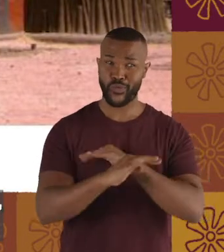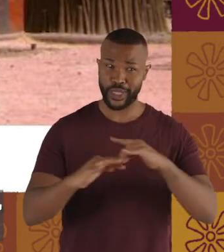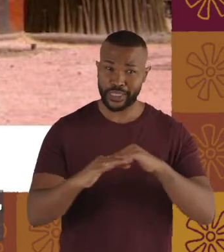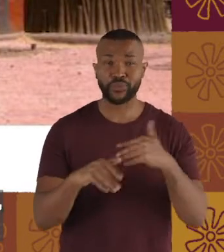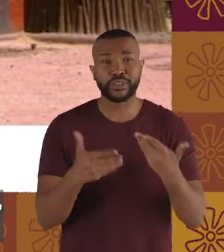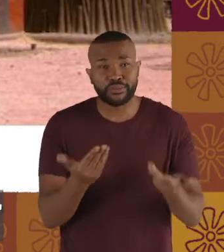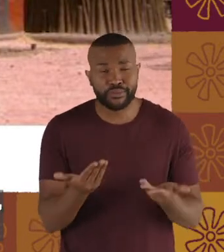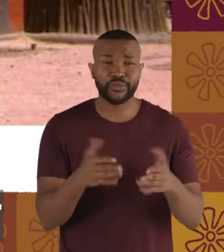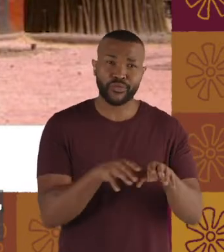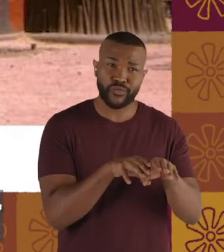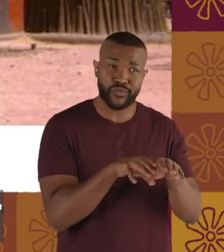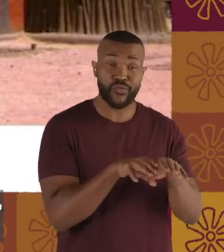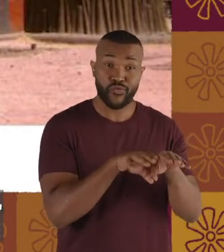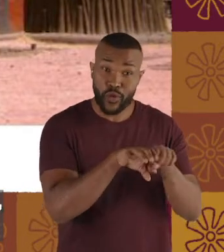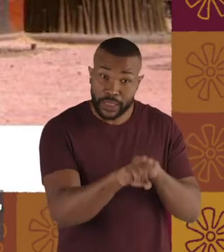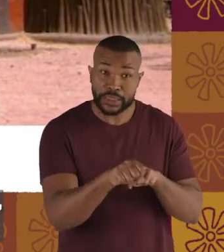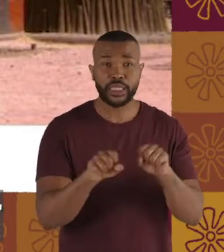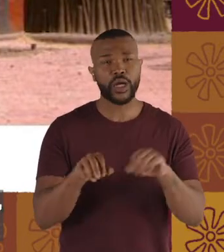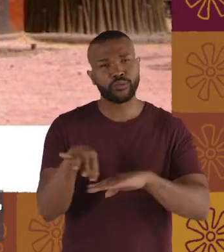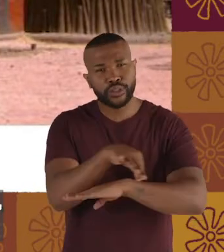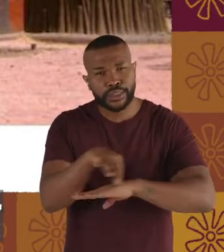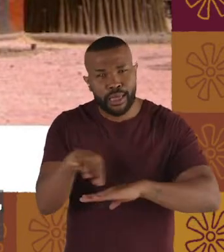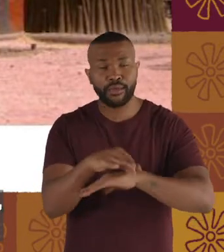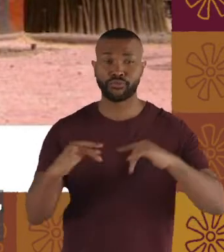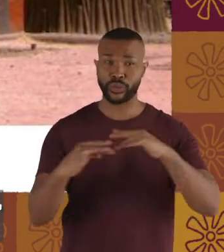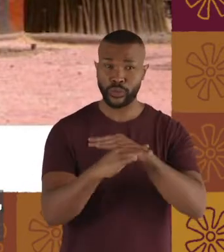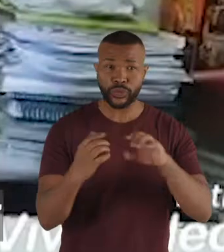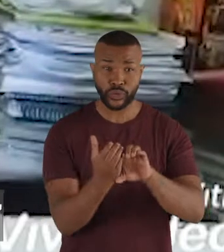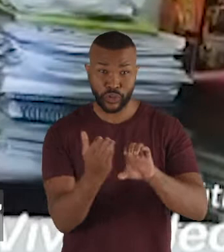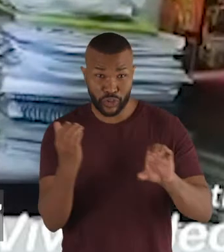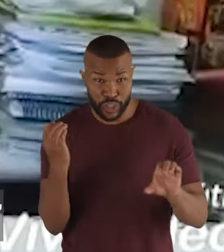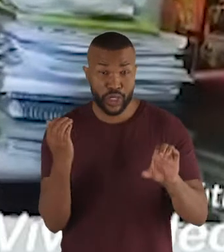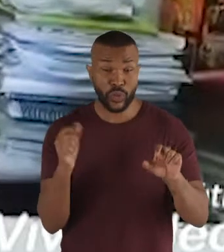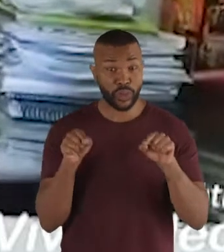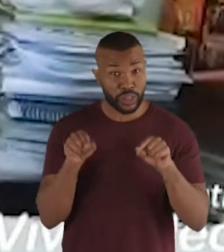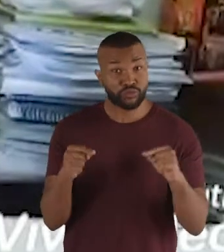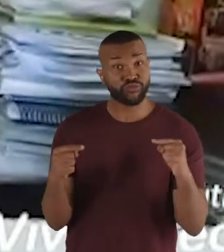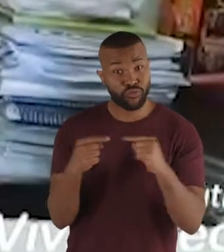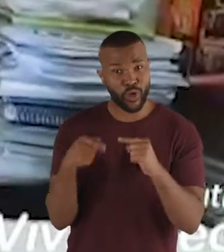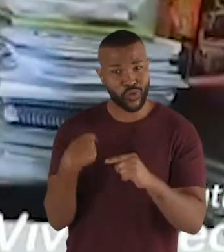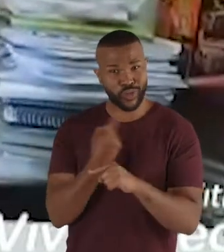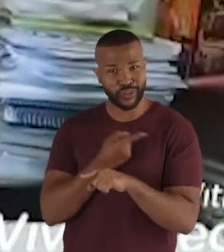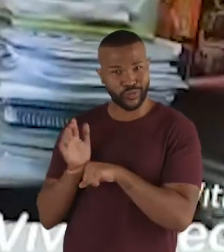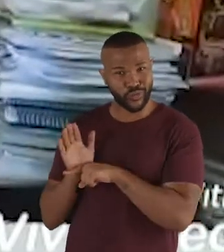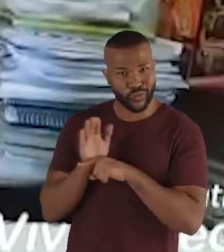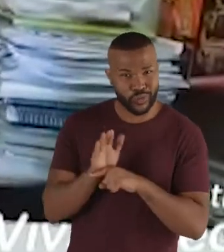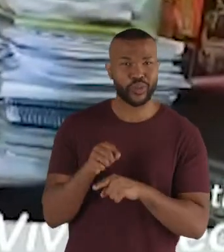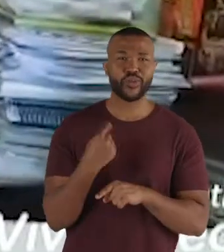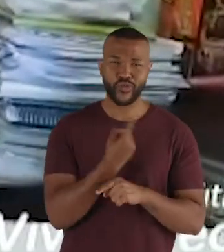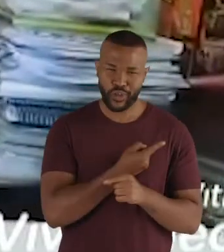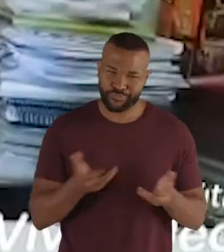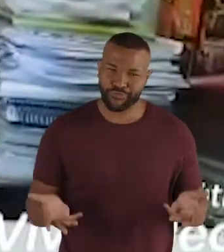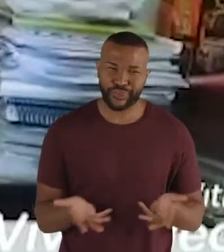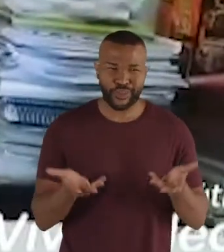Então, as formações sobre arquitetos, urbanistas, engenheiros civis, né, têm a nossa contribuição e isso